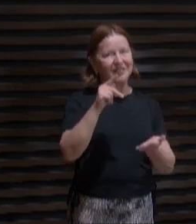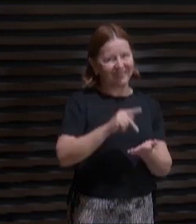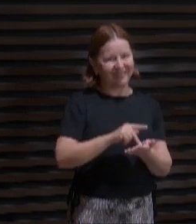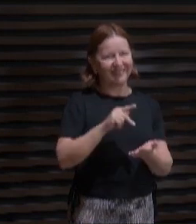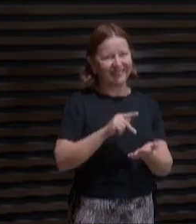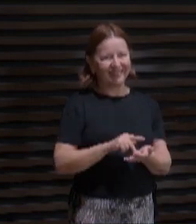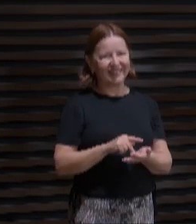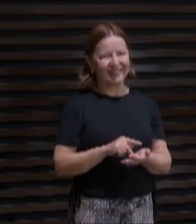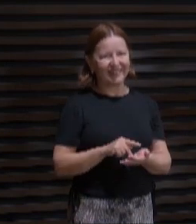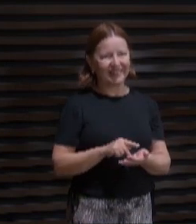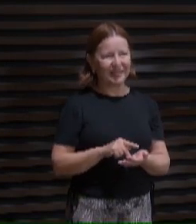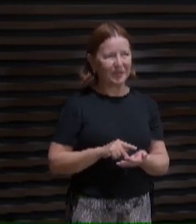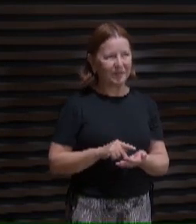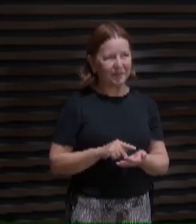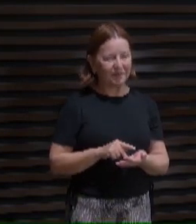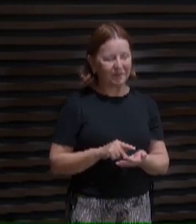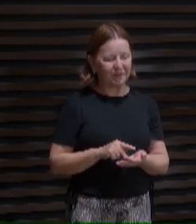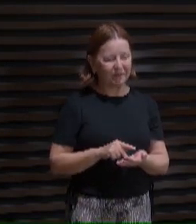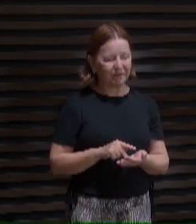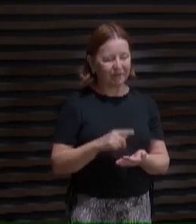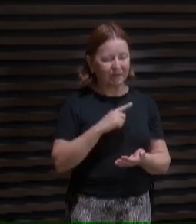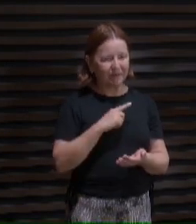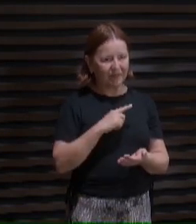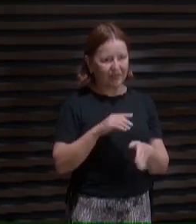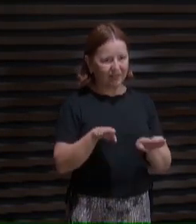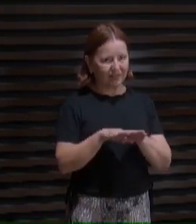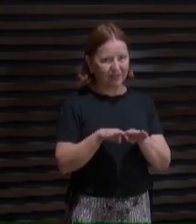verdadeiro. Há, porém, ainda